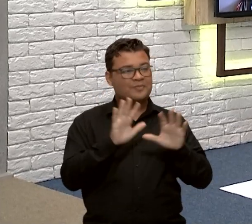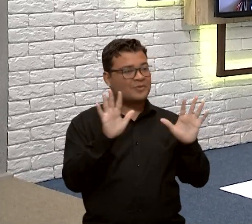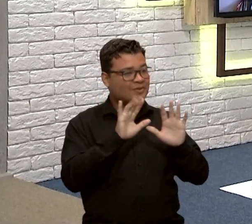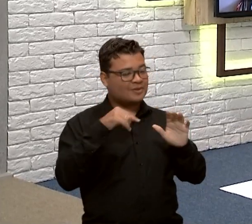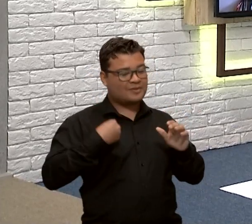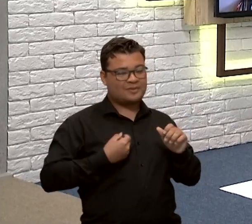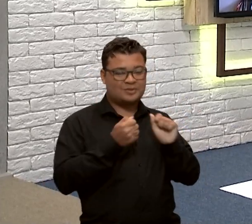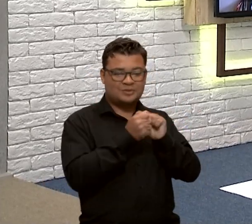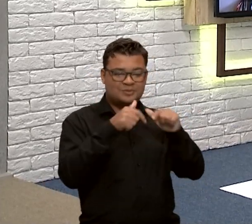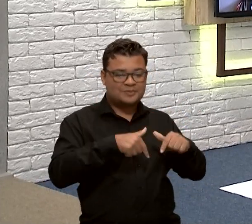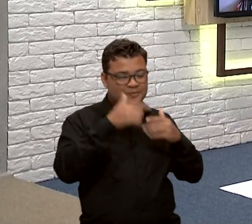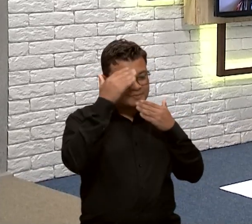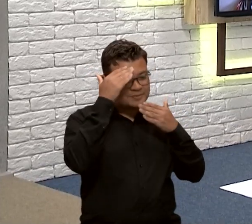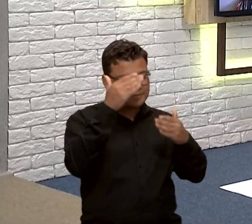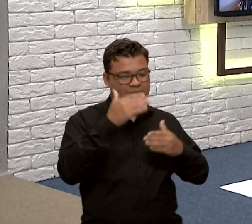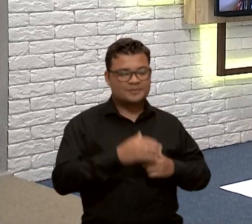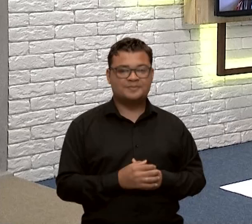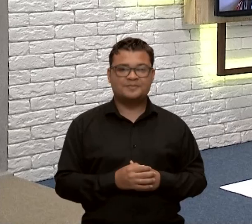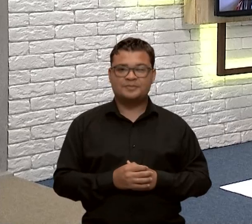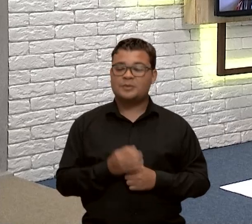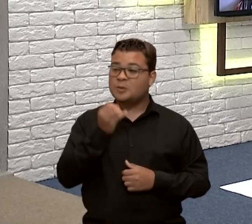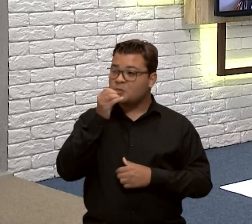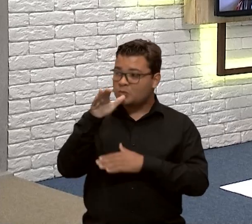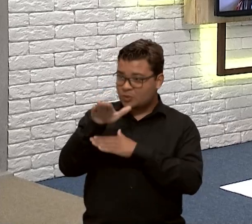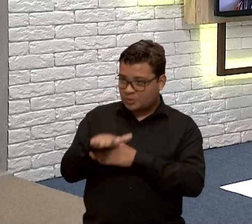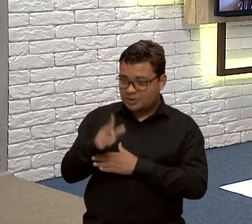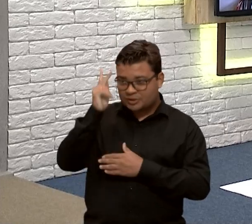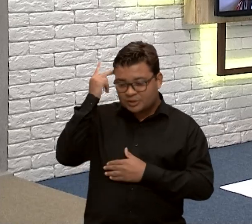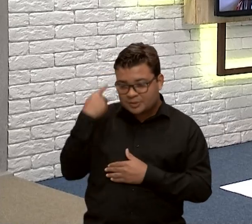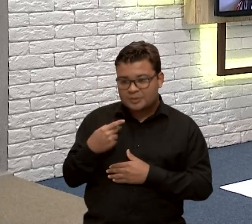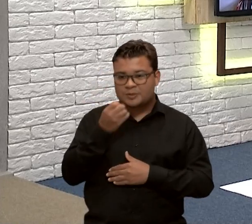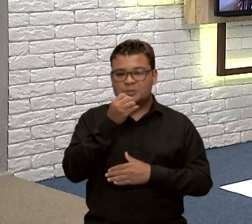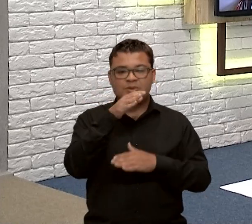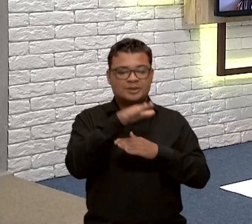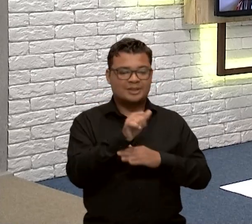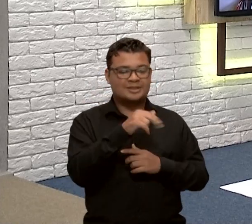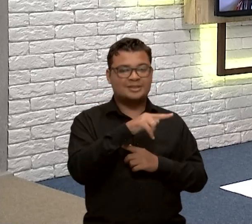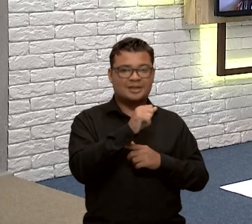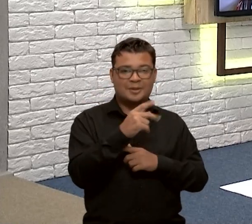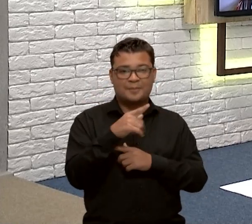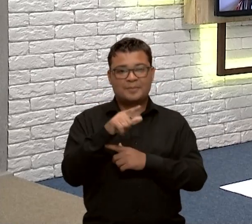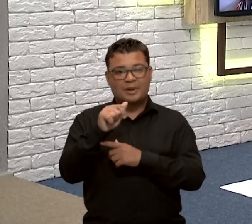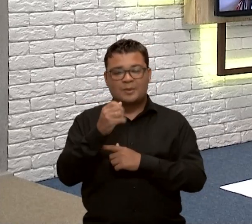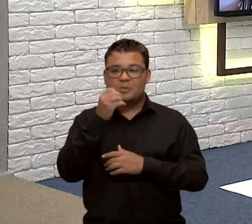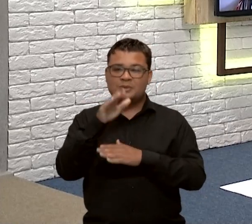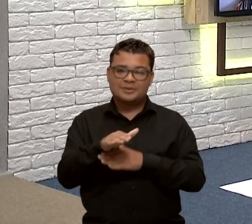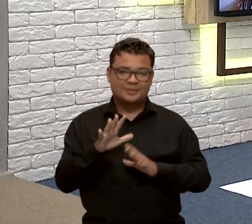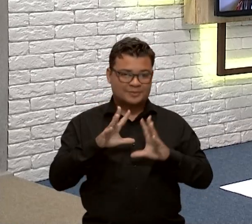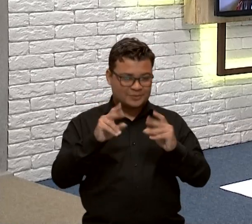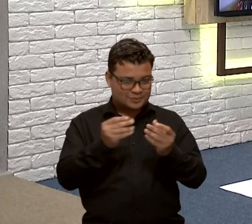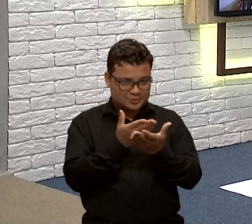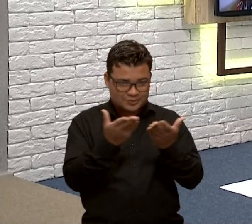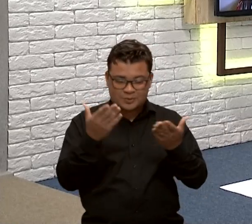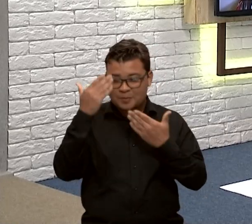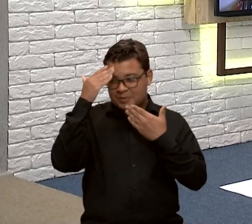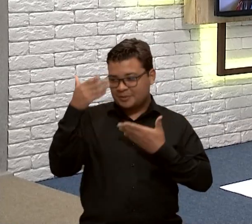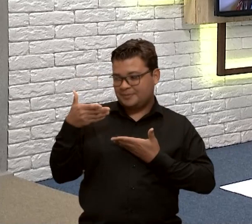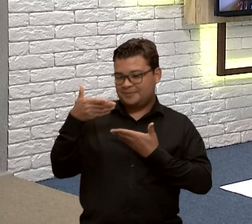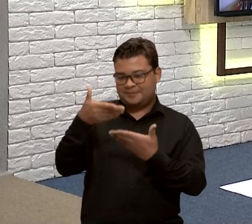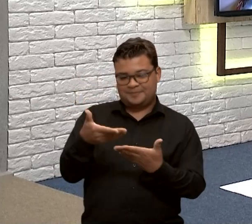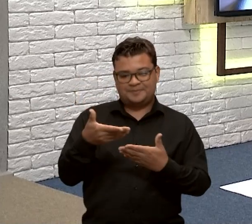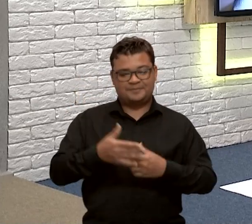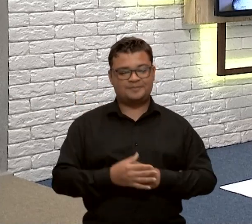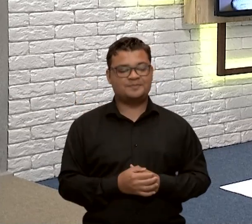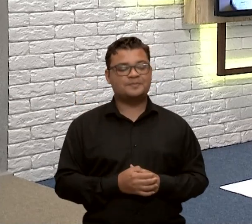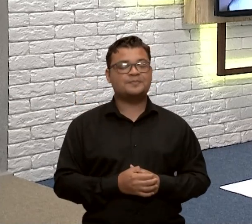Guilherme. Boa tarde, Camila. Boa tarde, Ana Paula. Boa tarde a todos. Muito obrigado pelo convite. Bom,